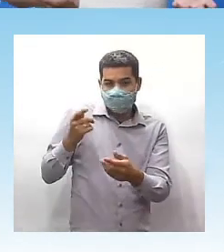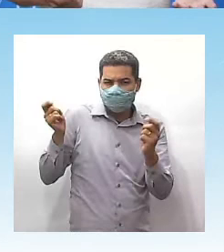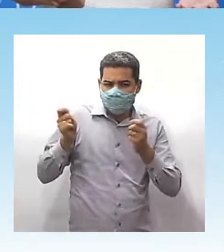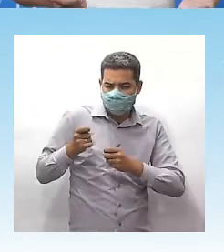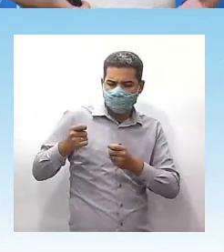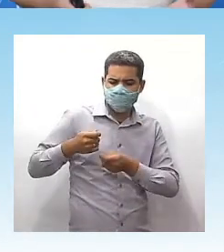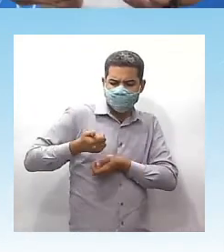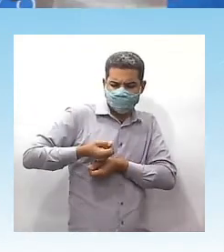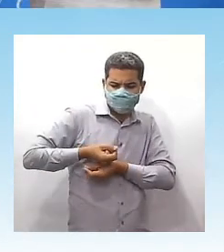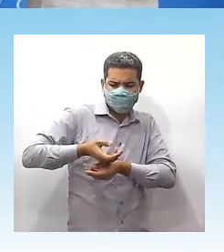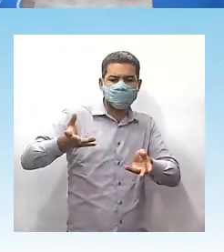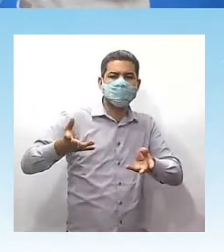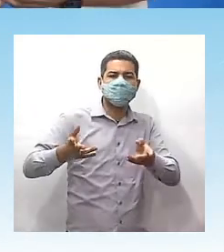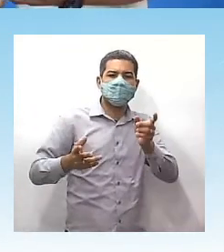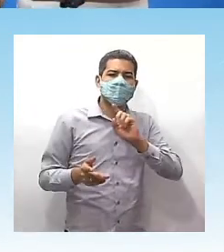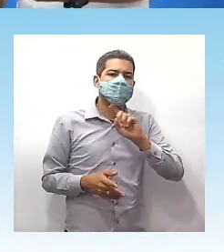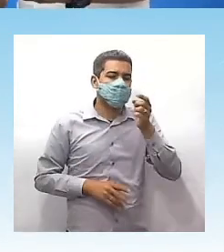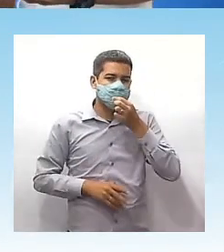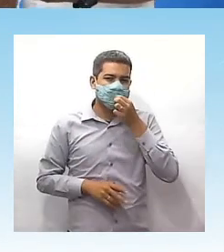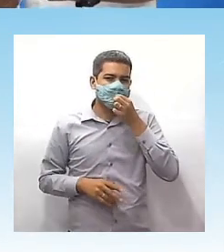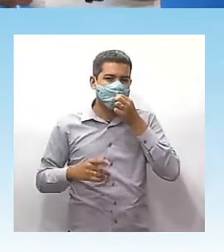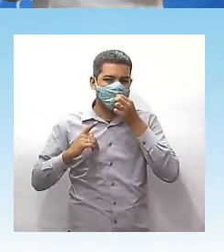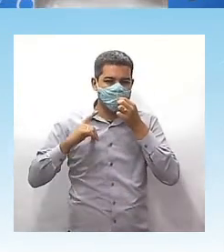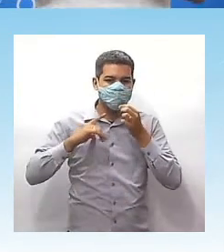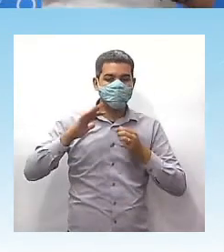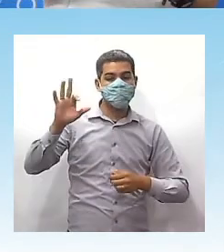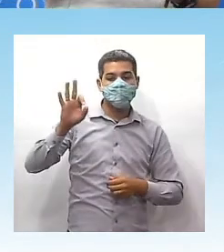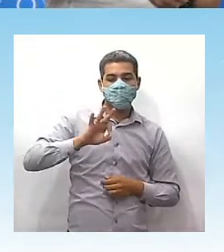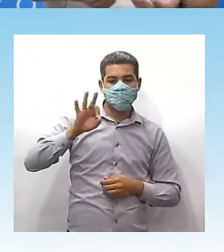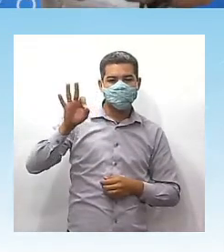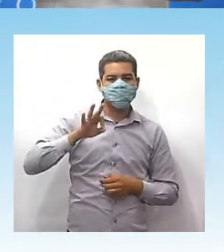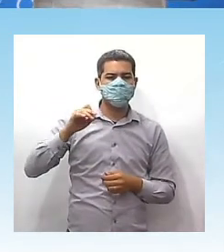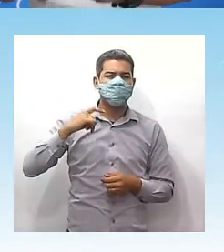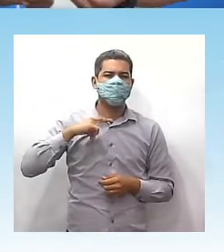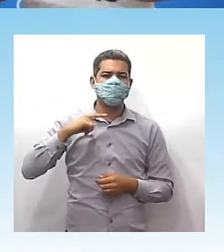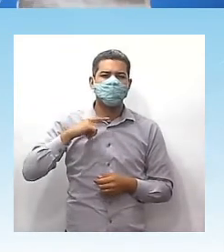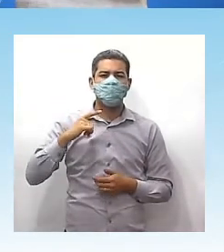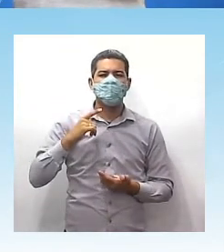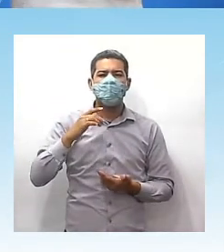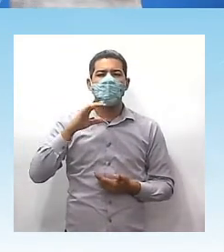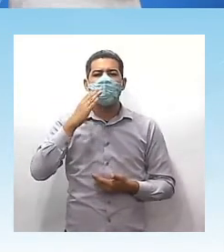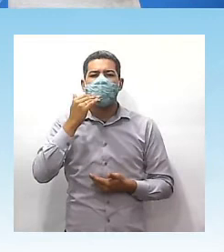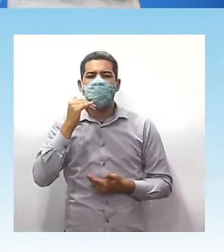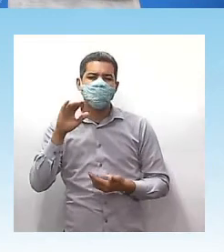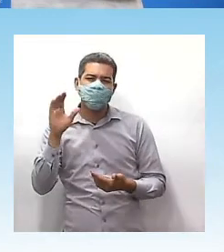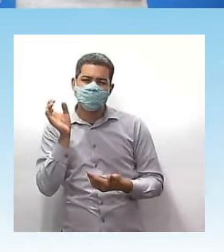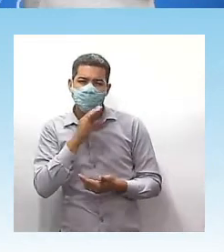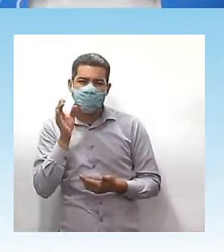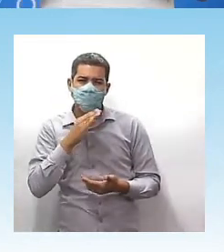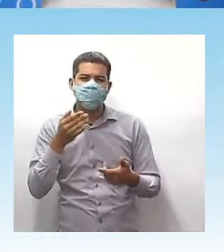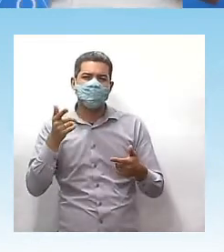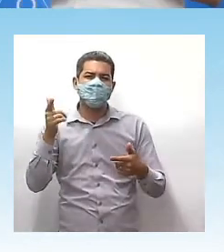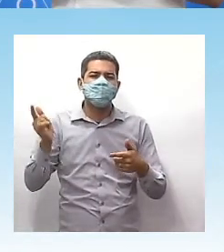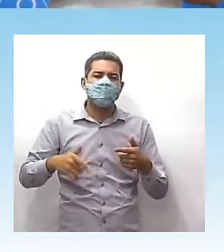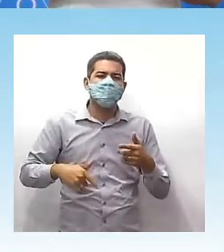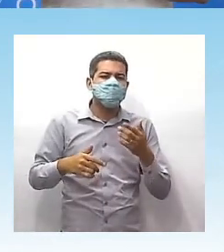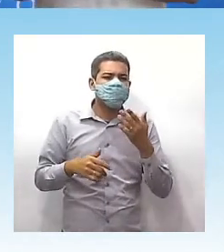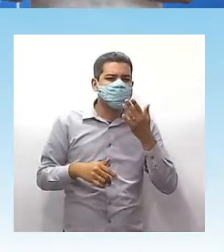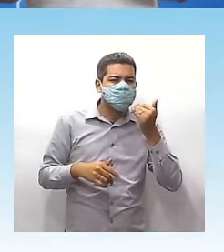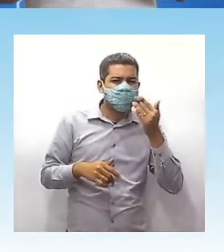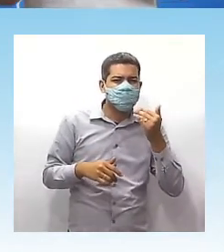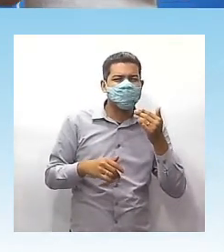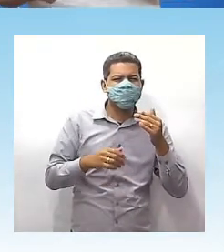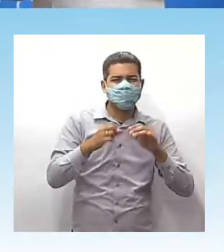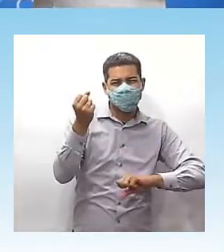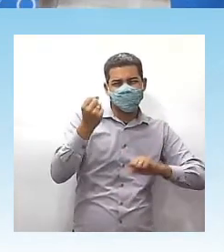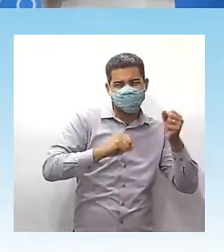a realidade. Então vai ter uma parcela que vai comer fast food, produtos industrializados que não são